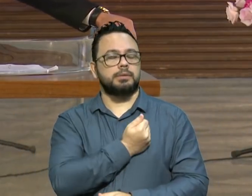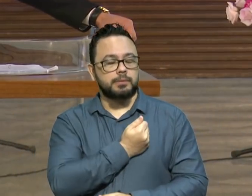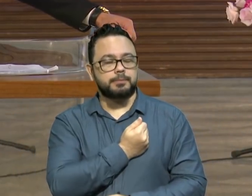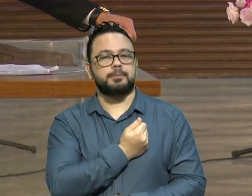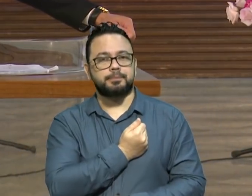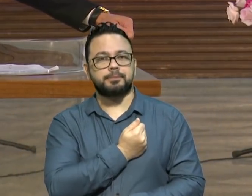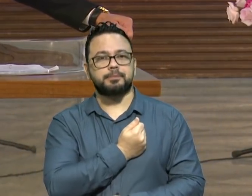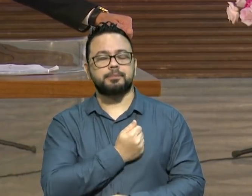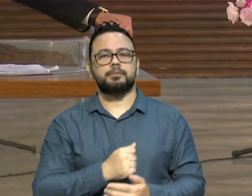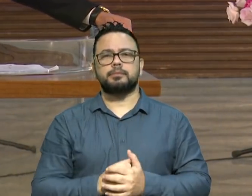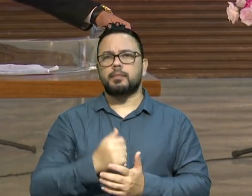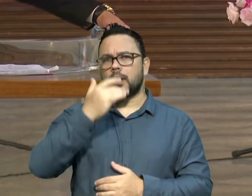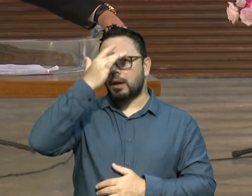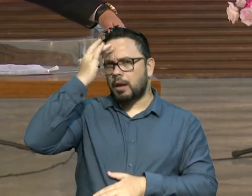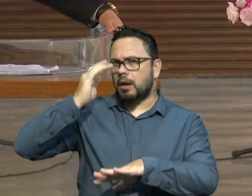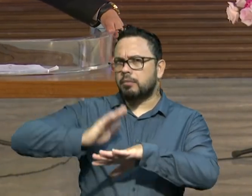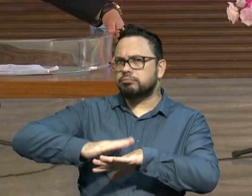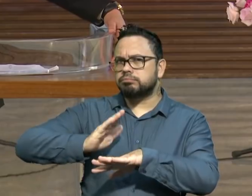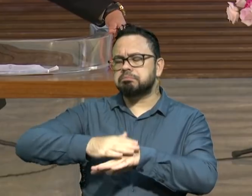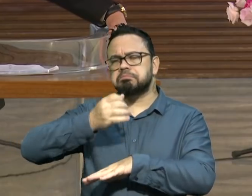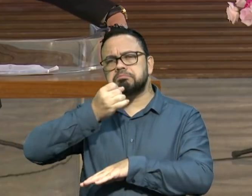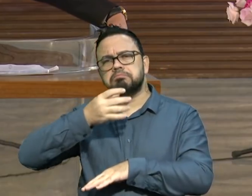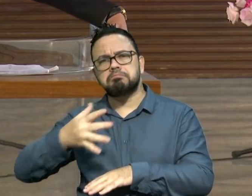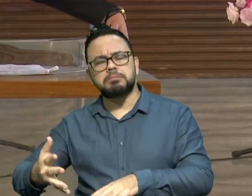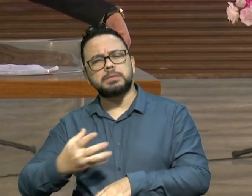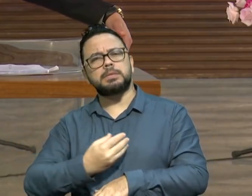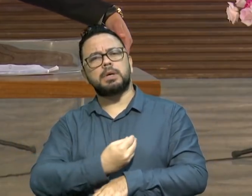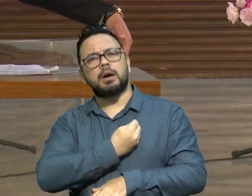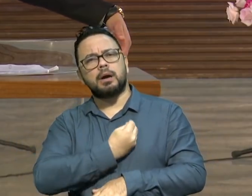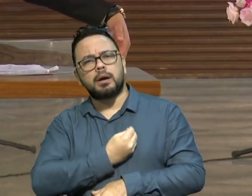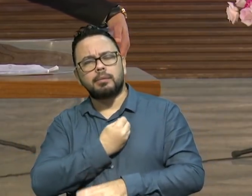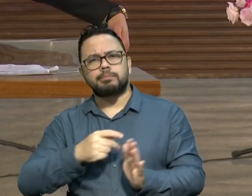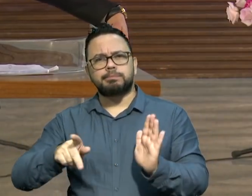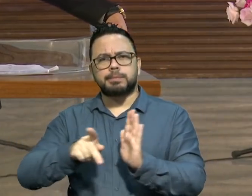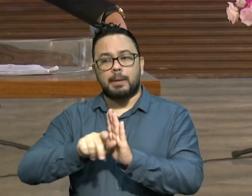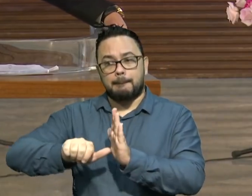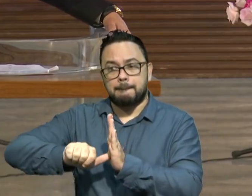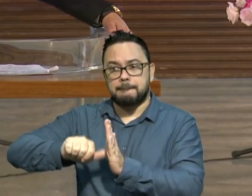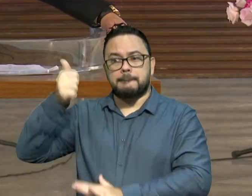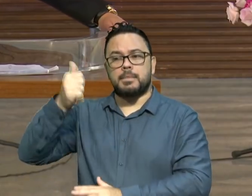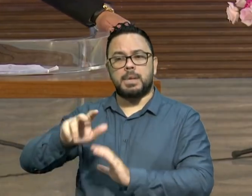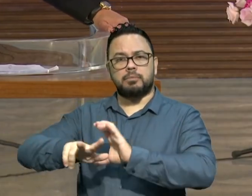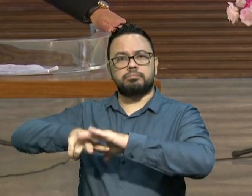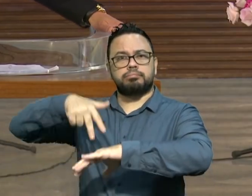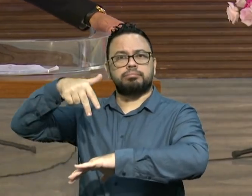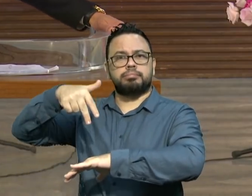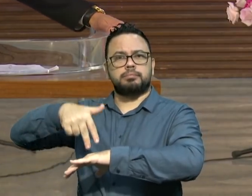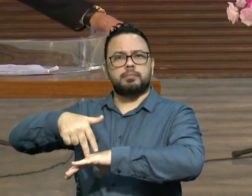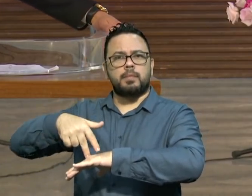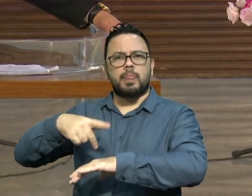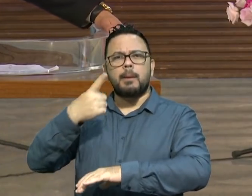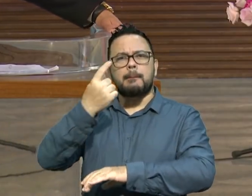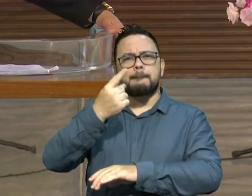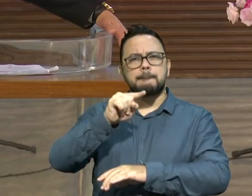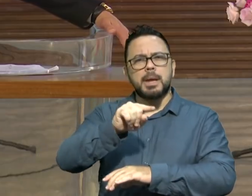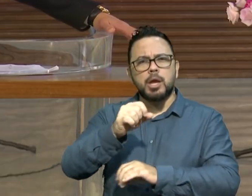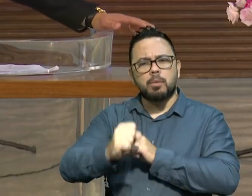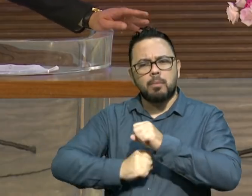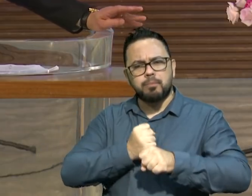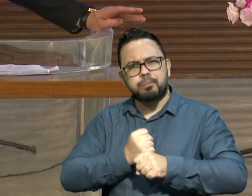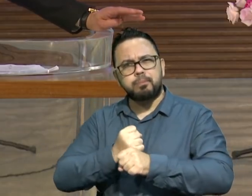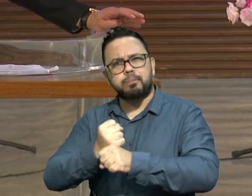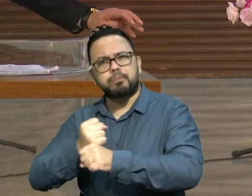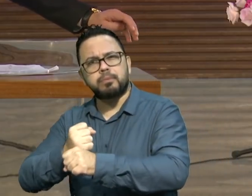os que tiverem feito o bem para a ressurreição da vida a primeira grande ressurreição e após o milênio os que tiverem praticado